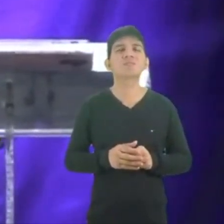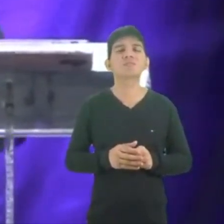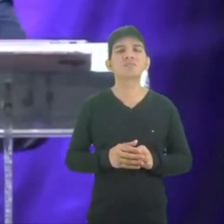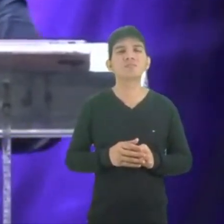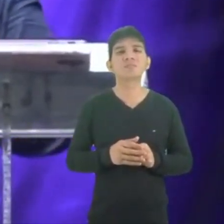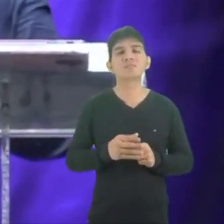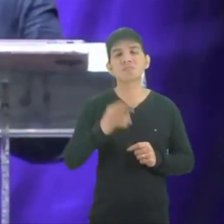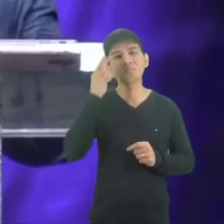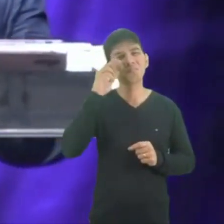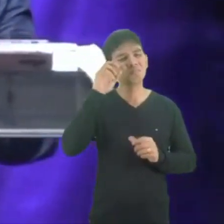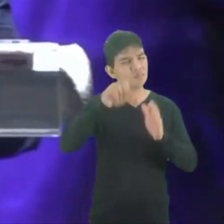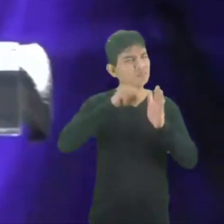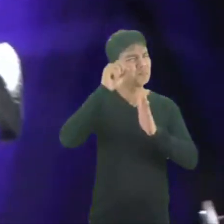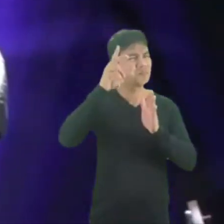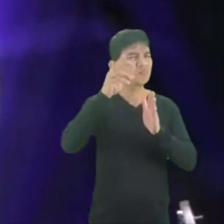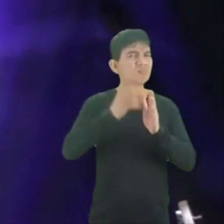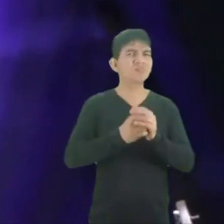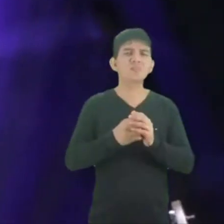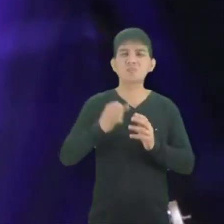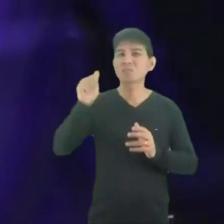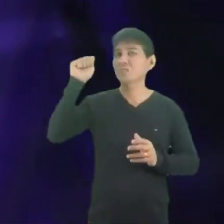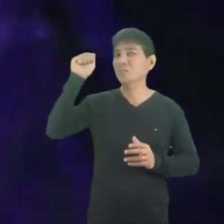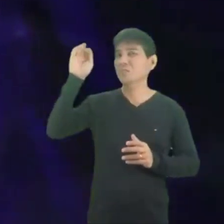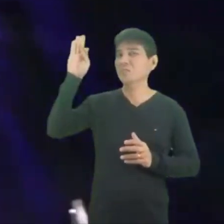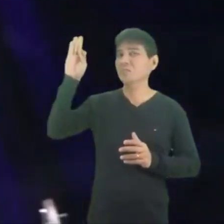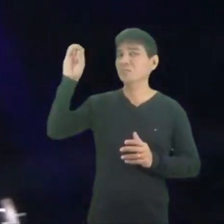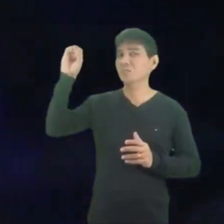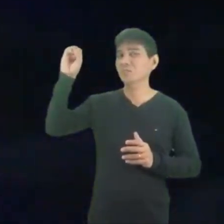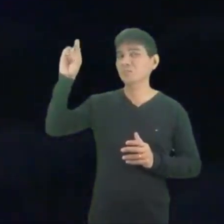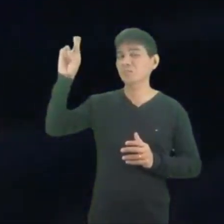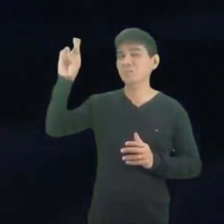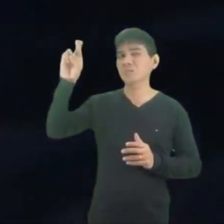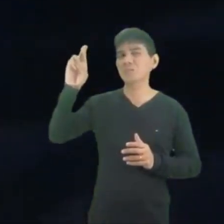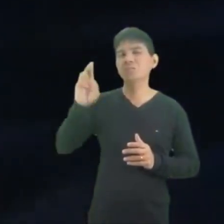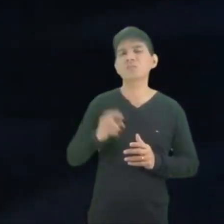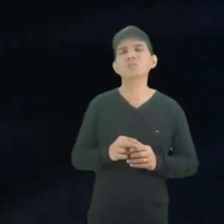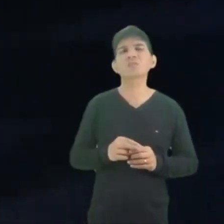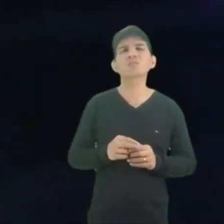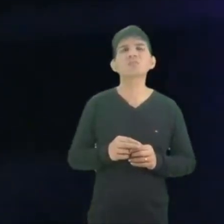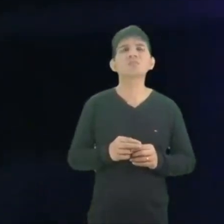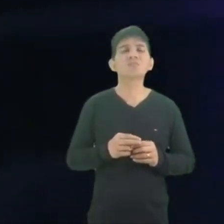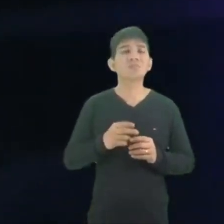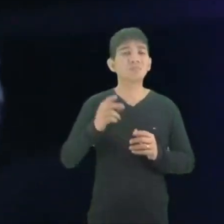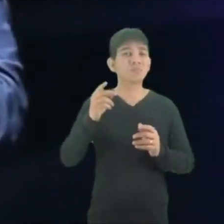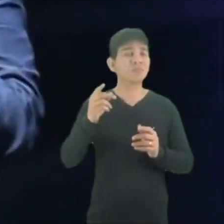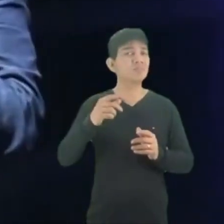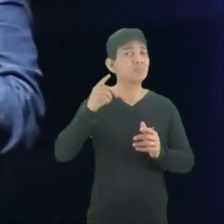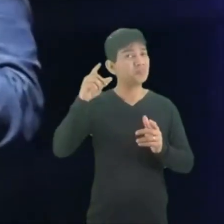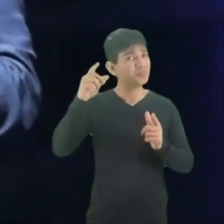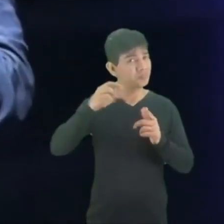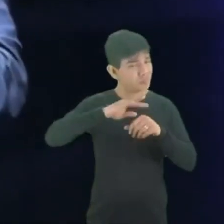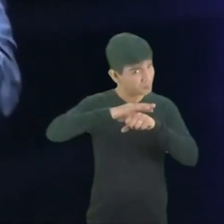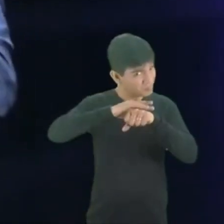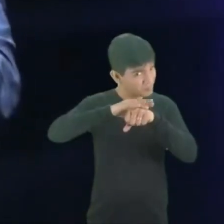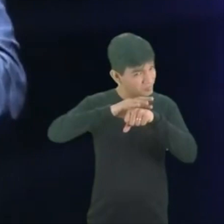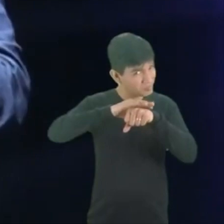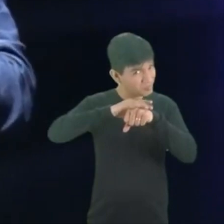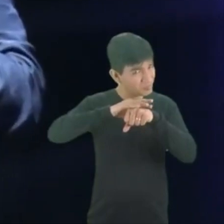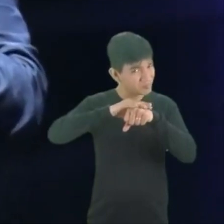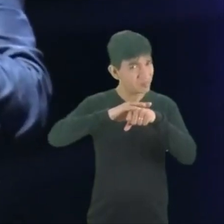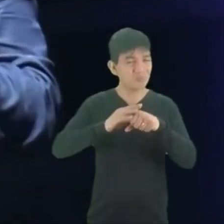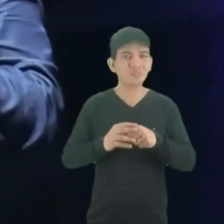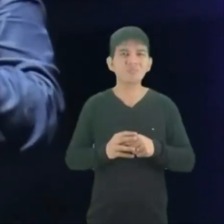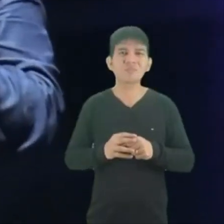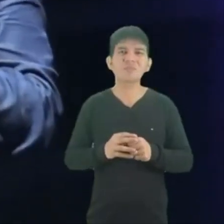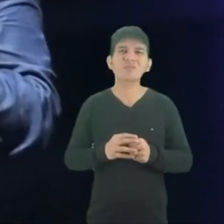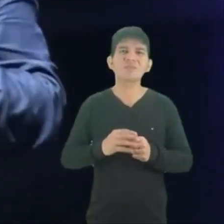Niro. Ele disse, ele está acometido com uma doença, eu não identifiquei qual era a doença, não sei se é